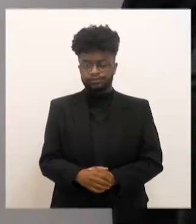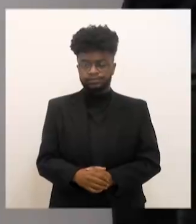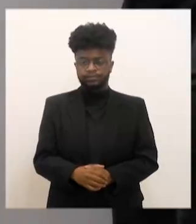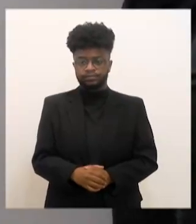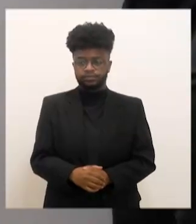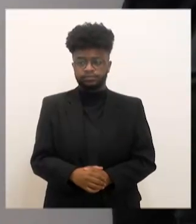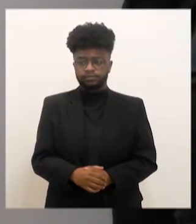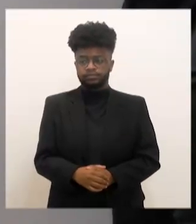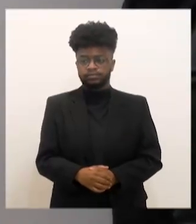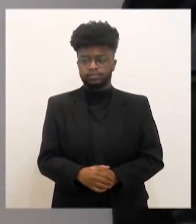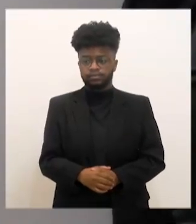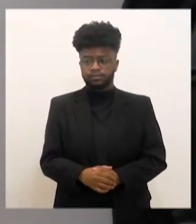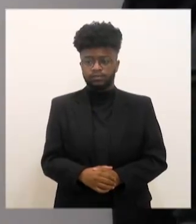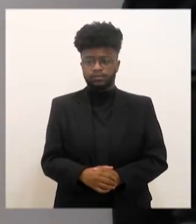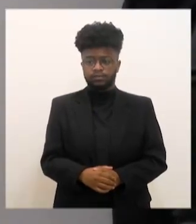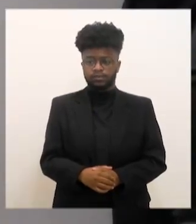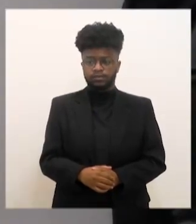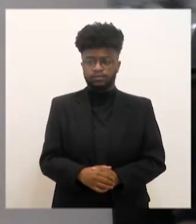E